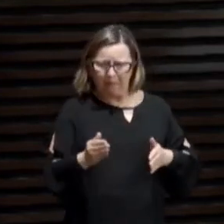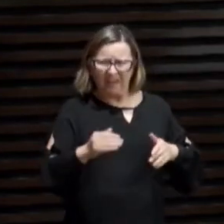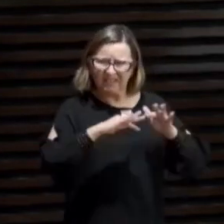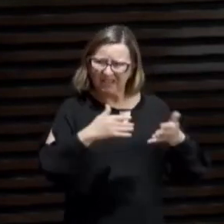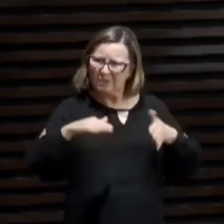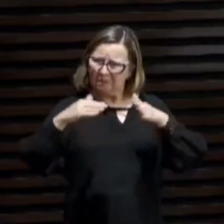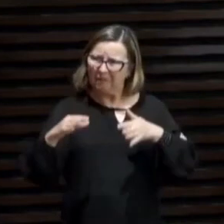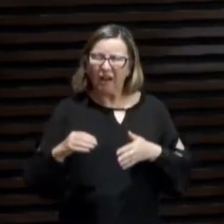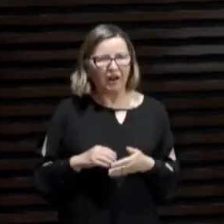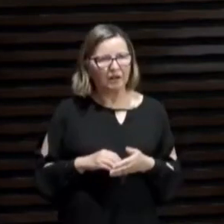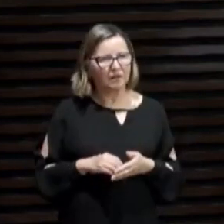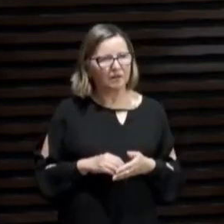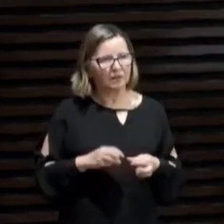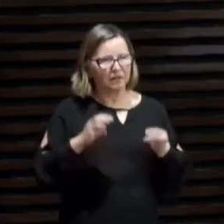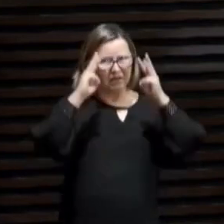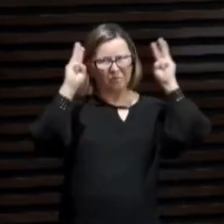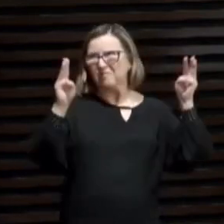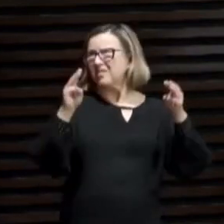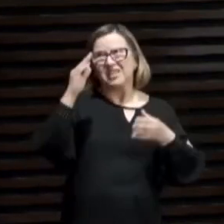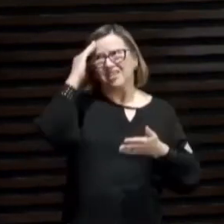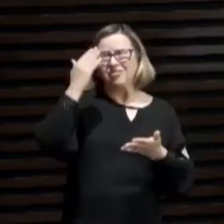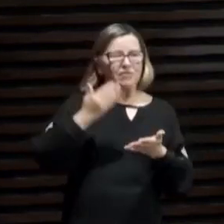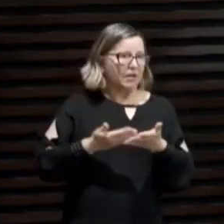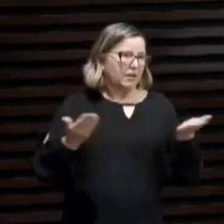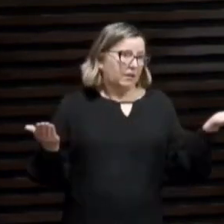aqui. Igualzinho esse aqui.